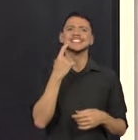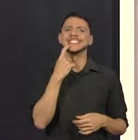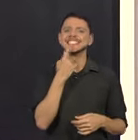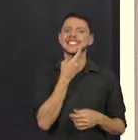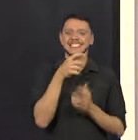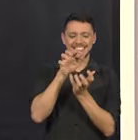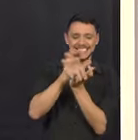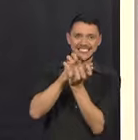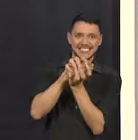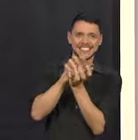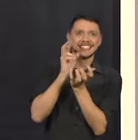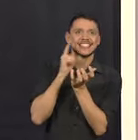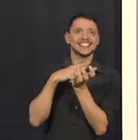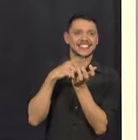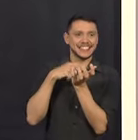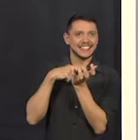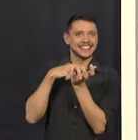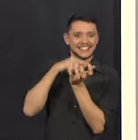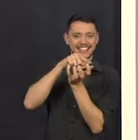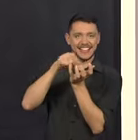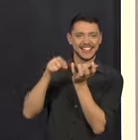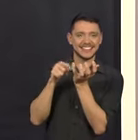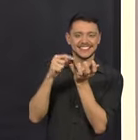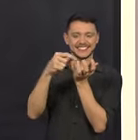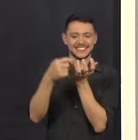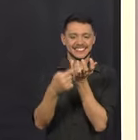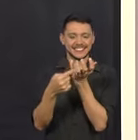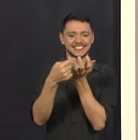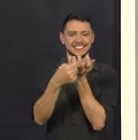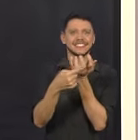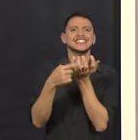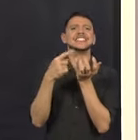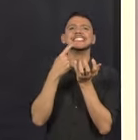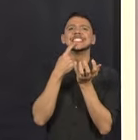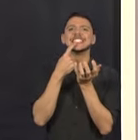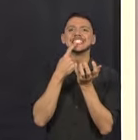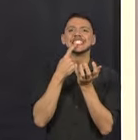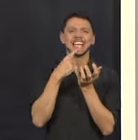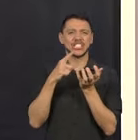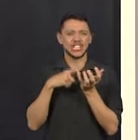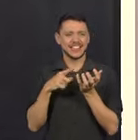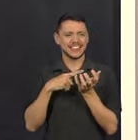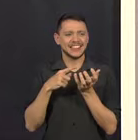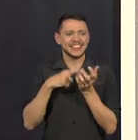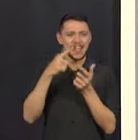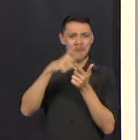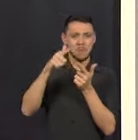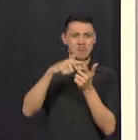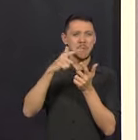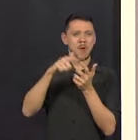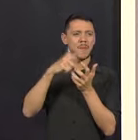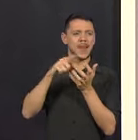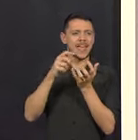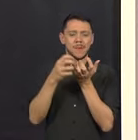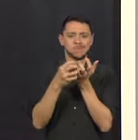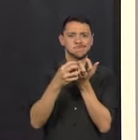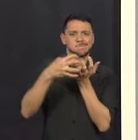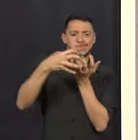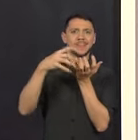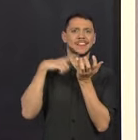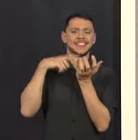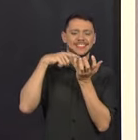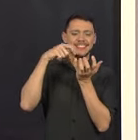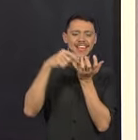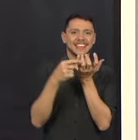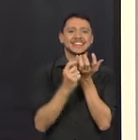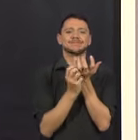vários capilares aqui, ó. Por isso que o dente sangra, né? Quando você está com inflamação ou quando você arranca ele. Tem vasos sanguíneos aqui,